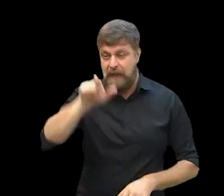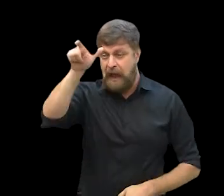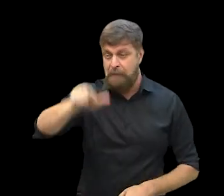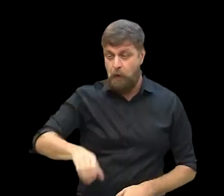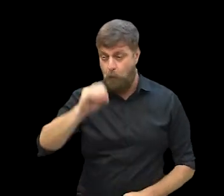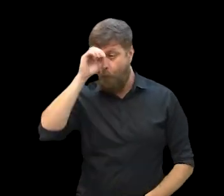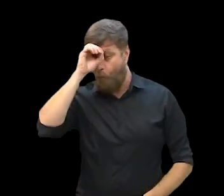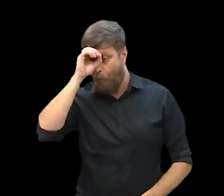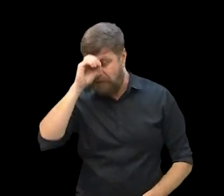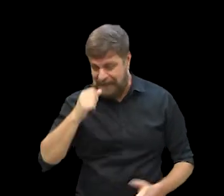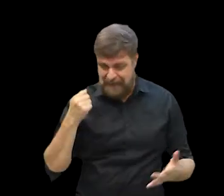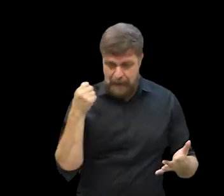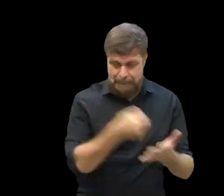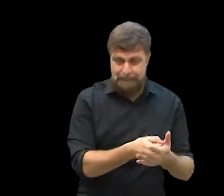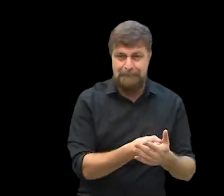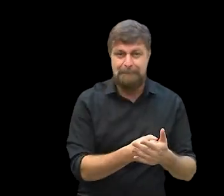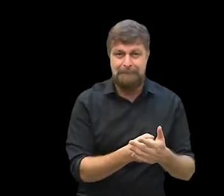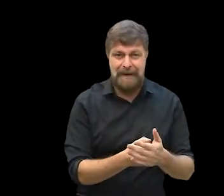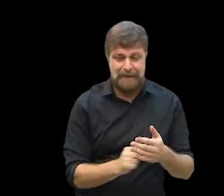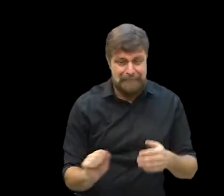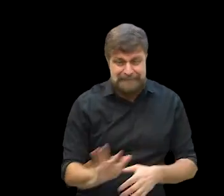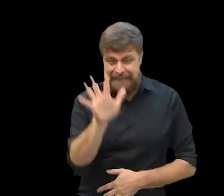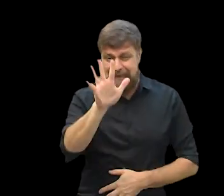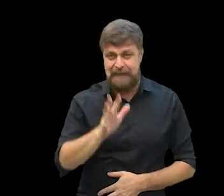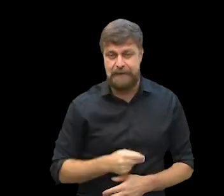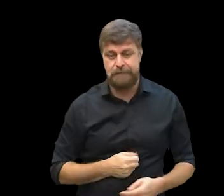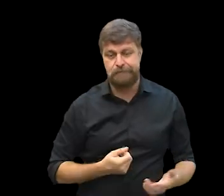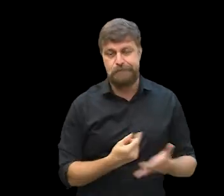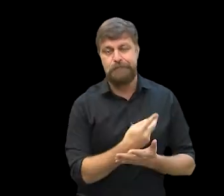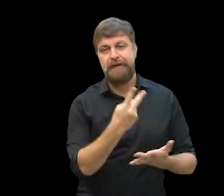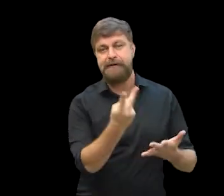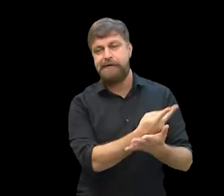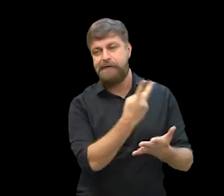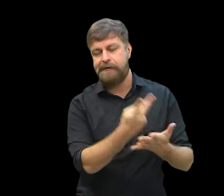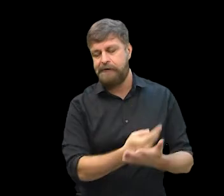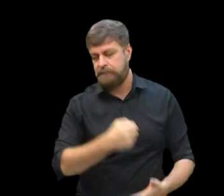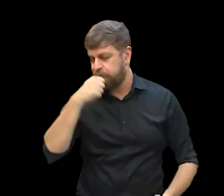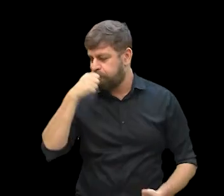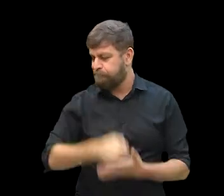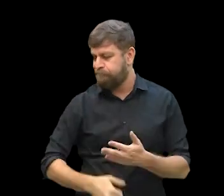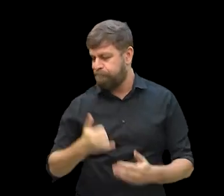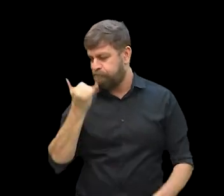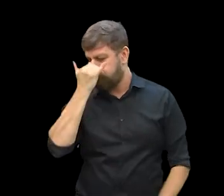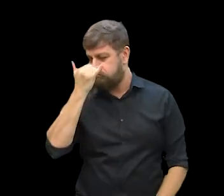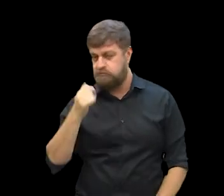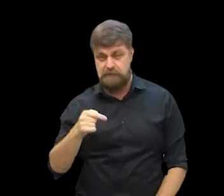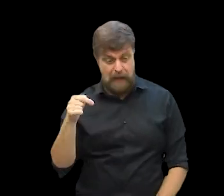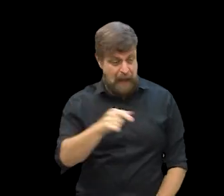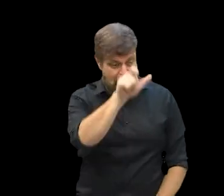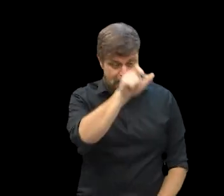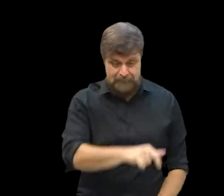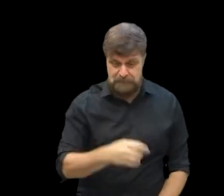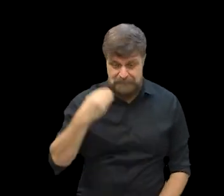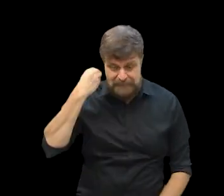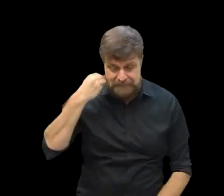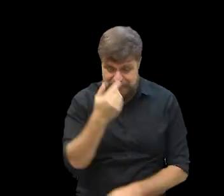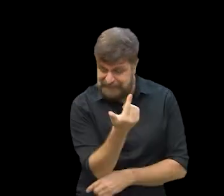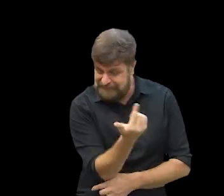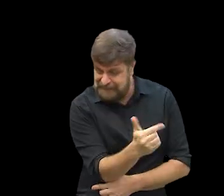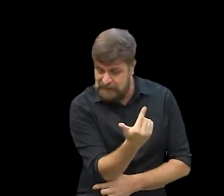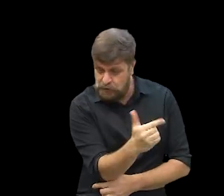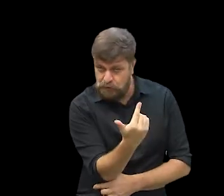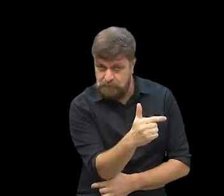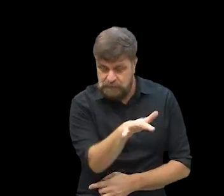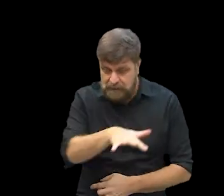leigo, muitas vezes, além dele pagar mais caro, ele compra errado. Então, esse amadorismo que ainda existe em